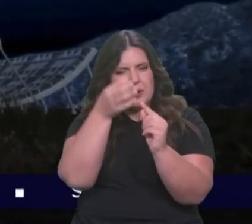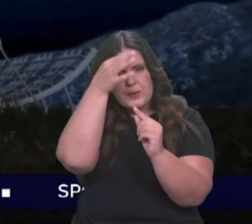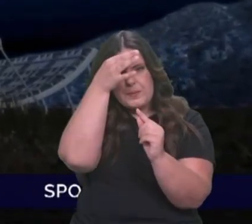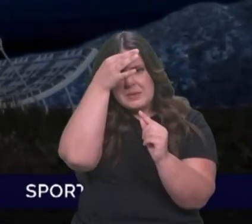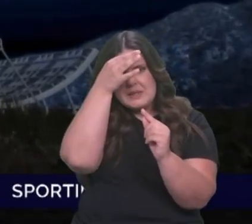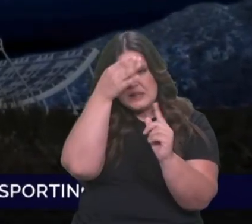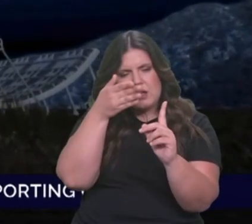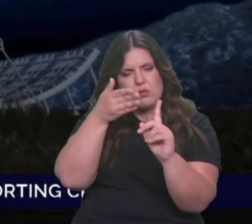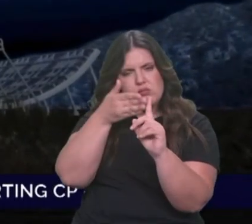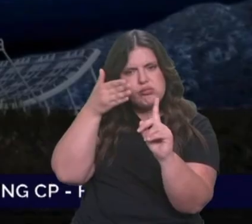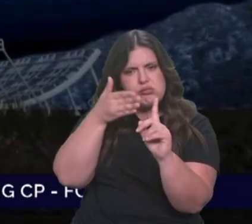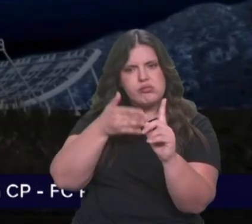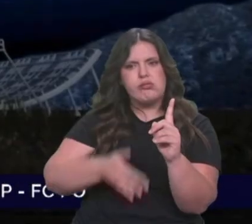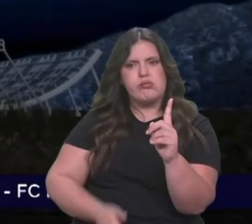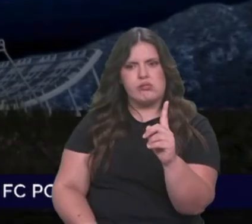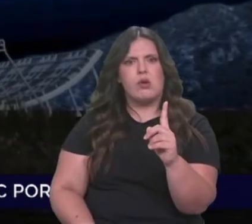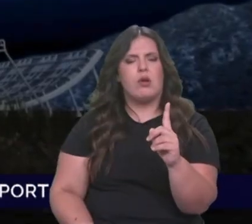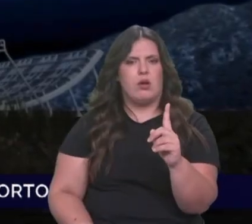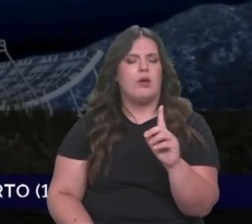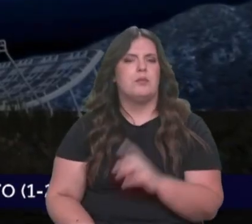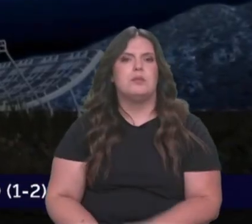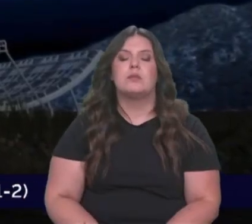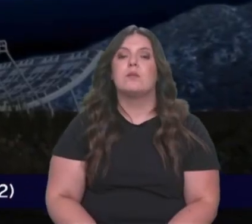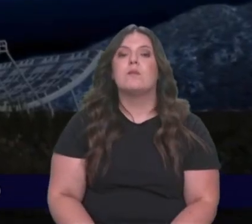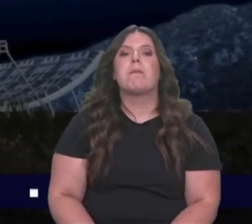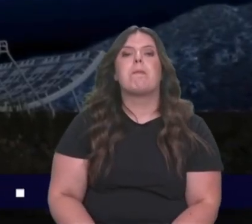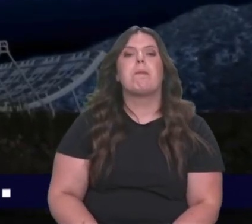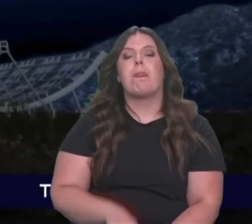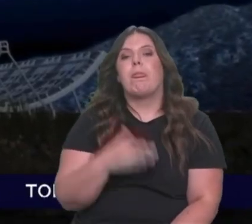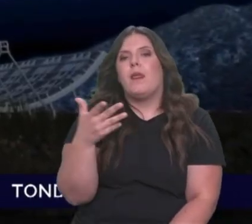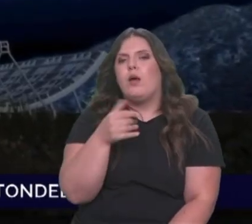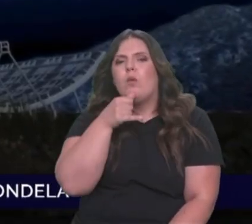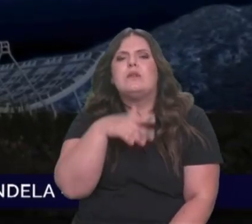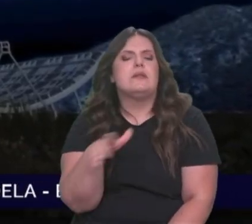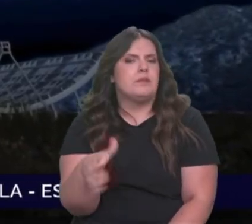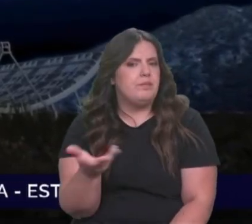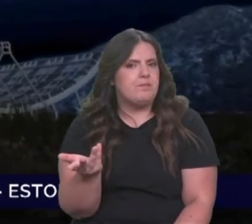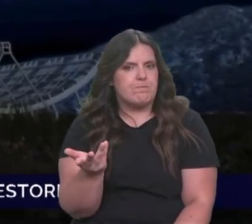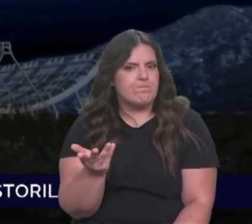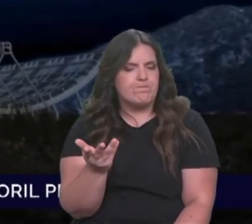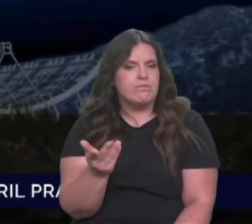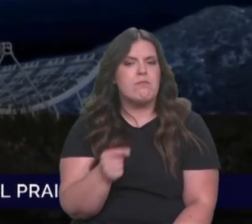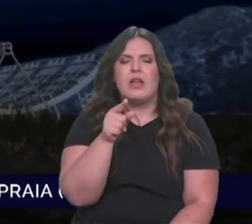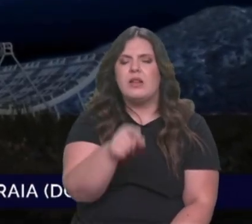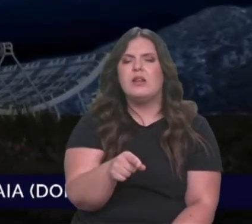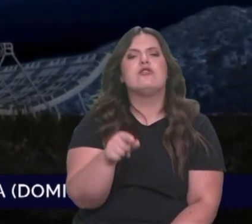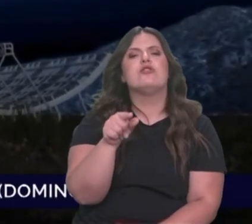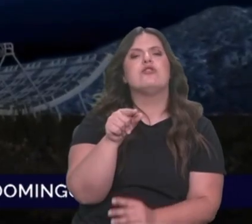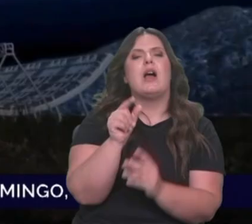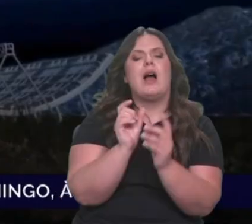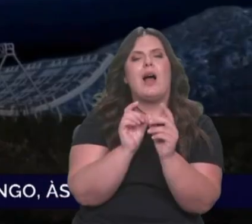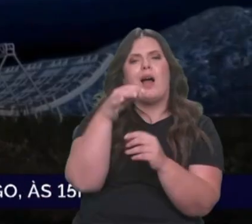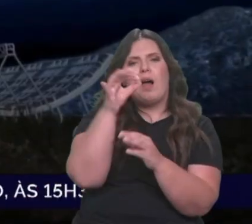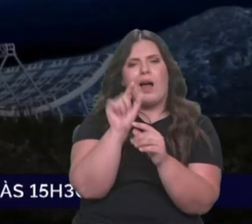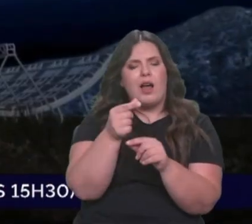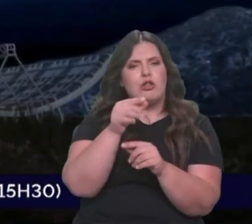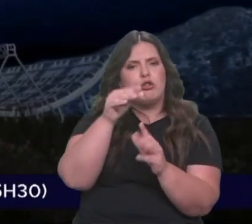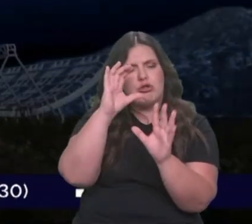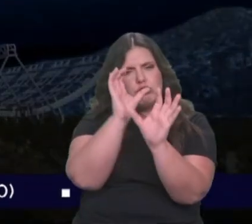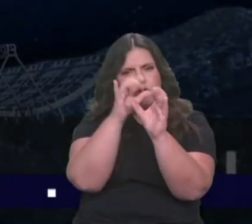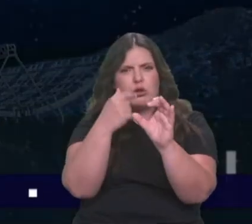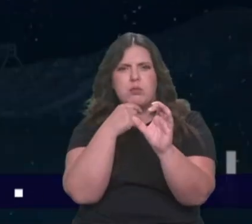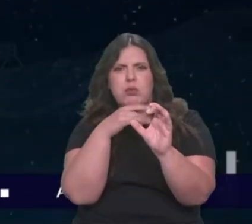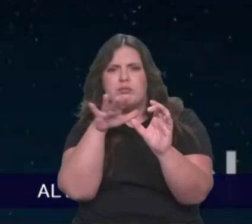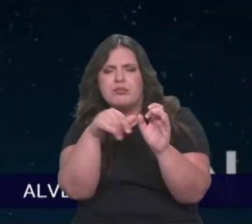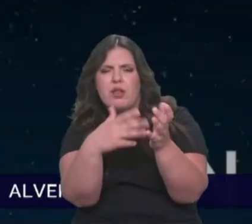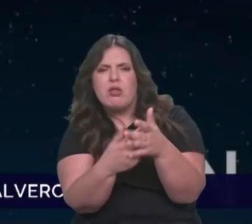de poder destes radiotelescópios. Então, onde é que estes radiotelescópios e o James Webb identificaram, ou quem é que causou